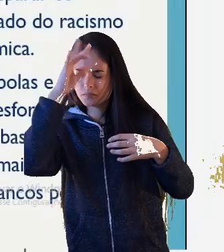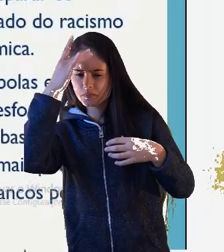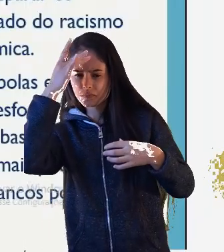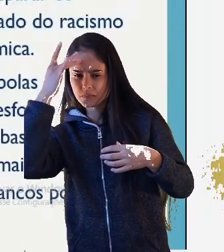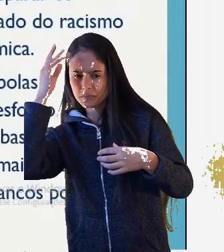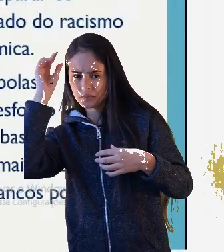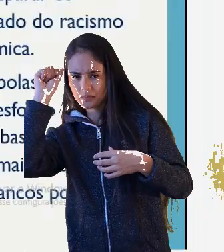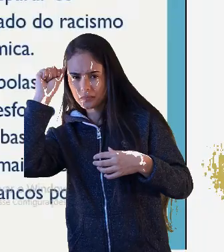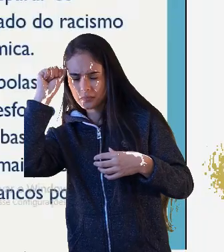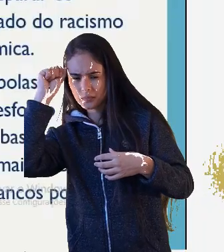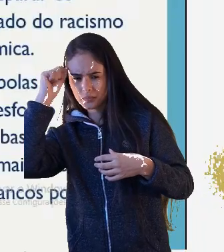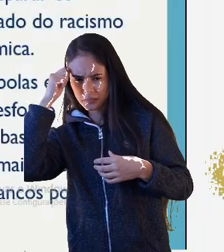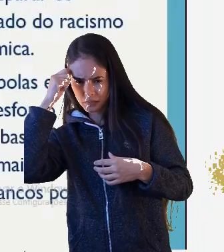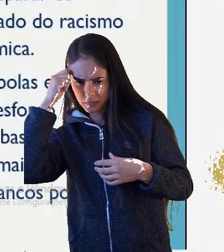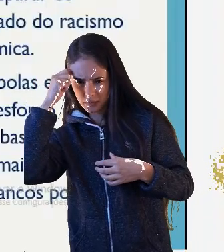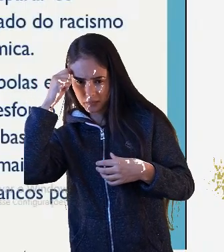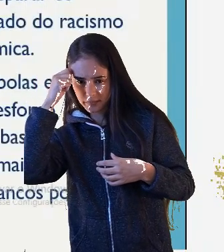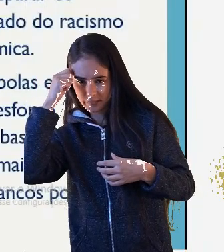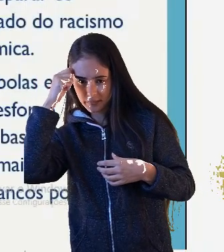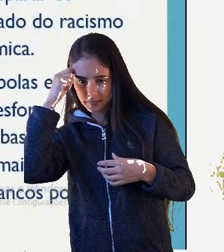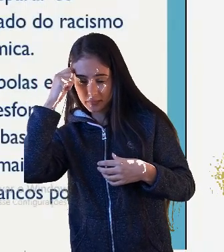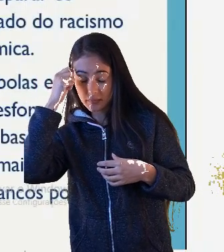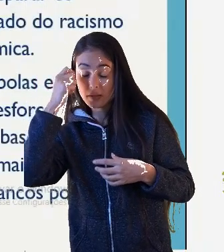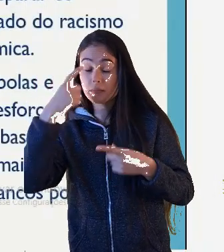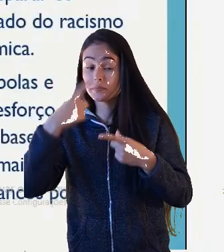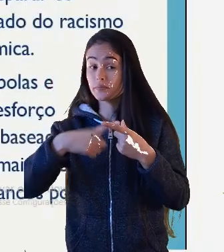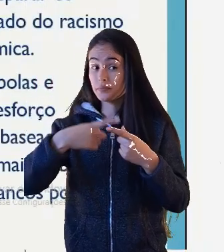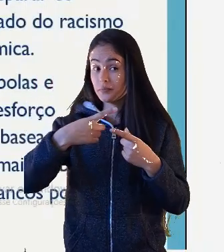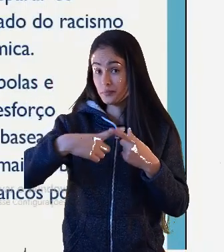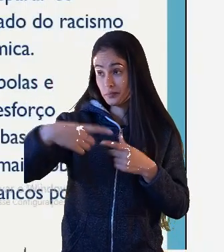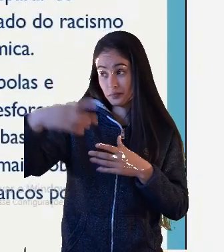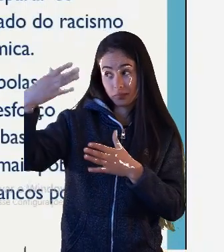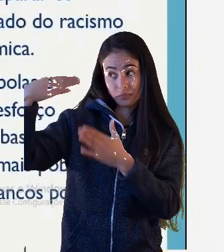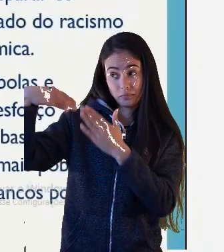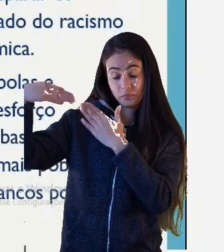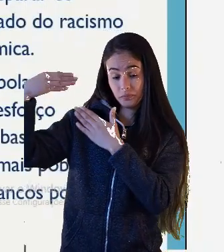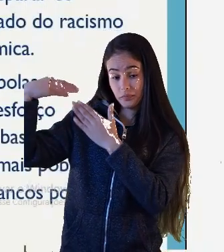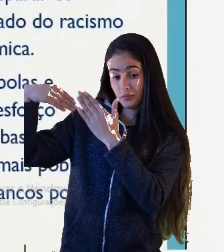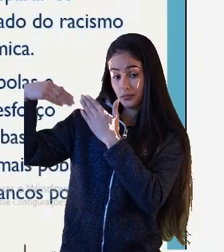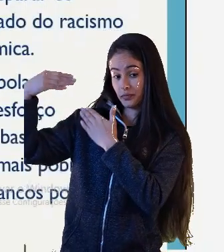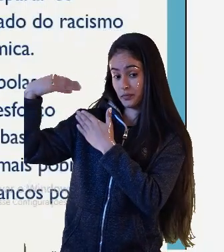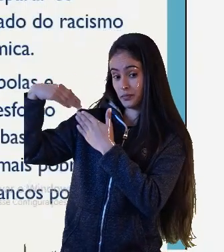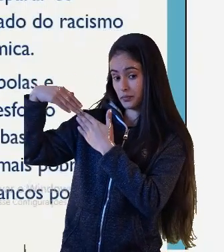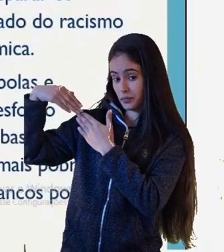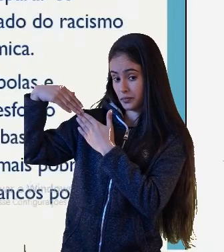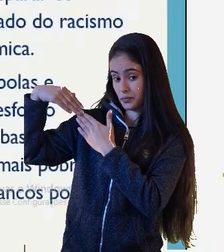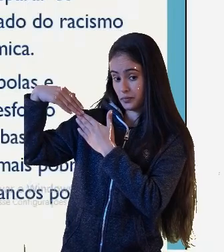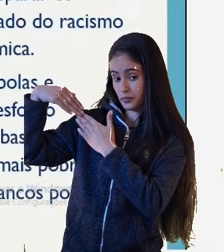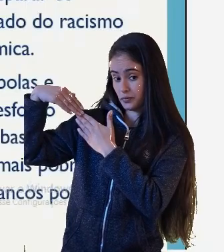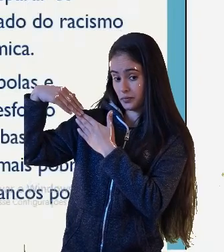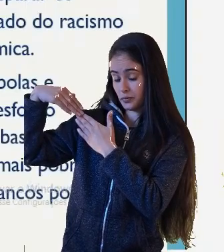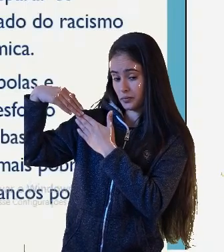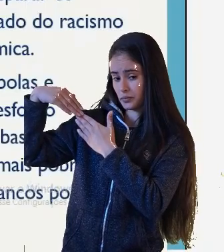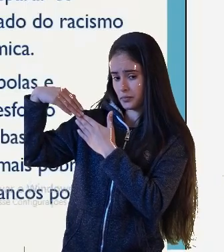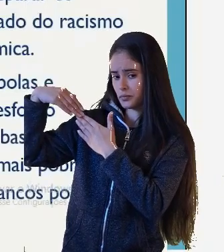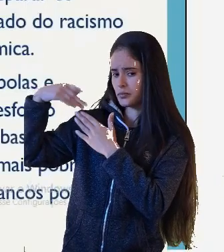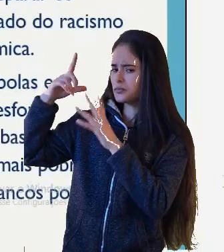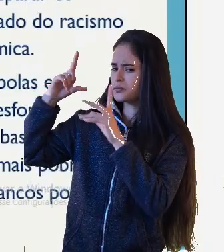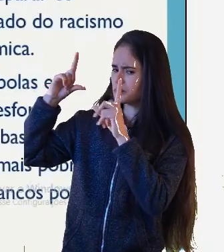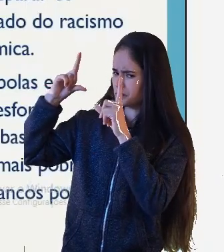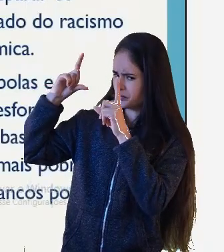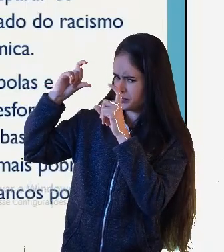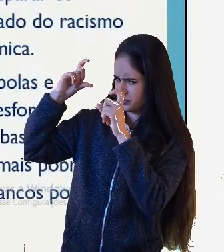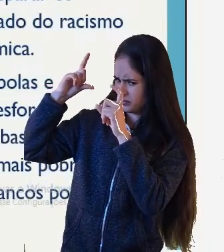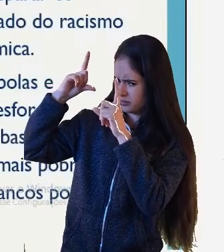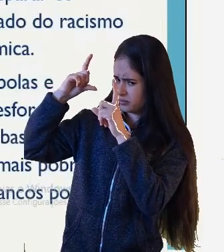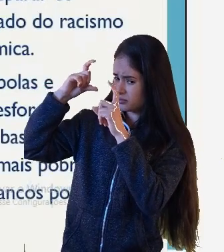foi institucionalizada, né? Em 2023, ela foi atualizada, incluiu quilombolas, né? E aprimorou o critério